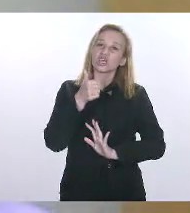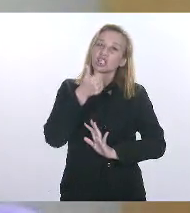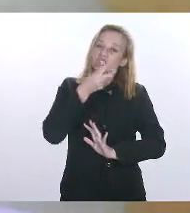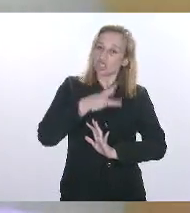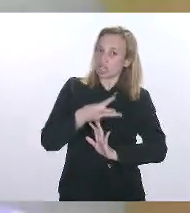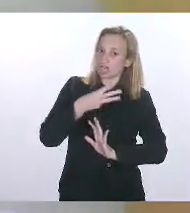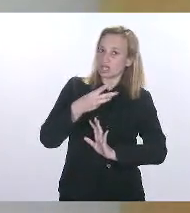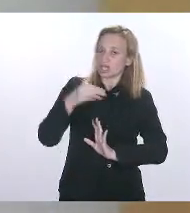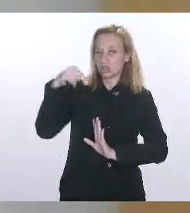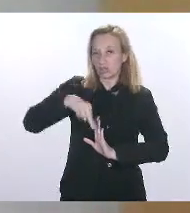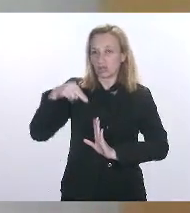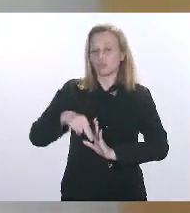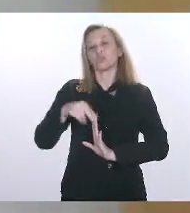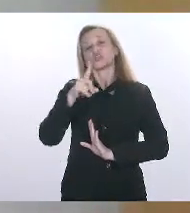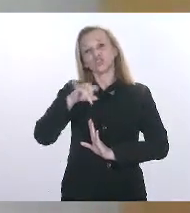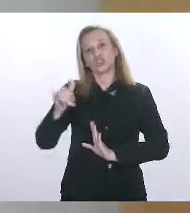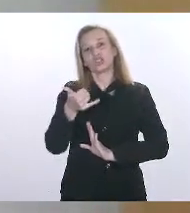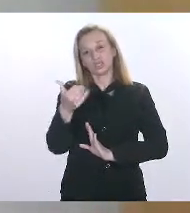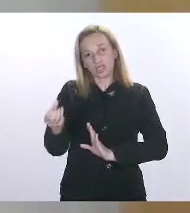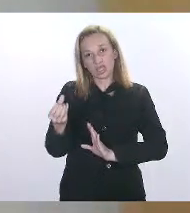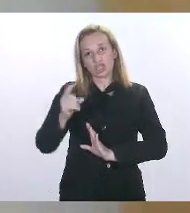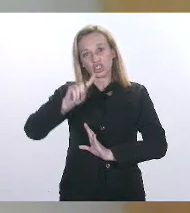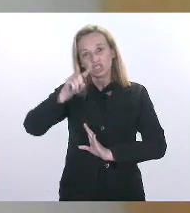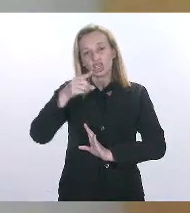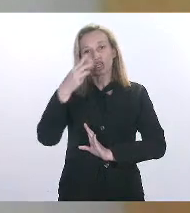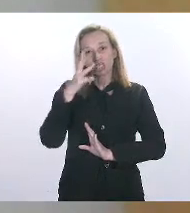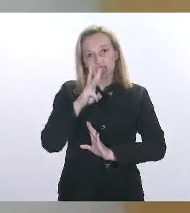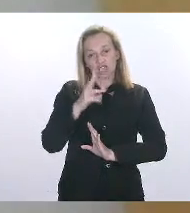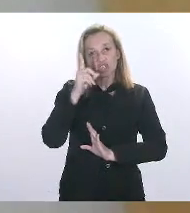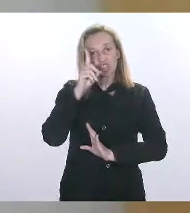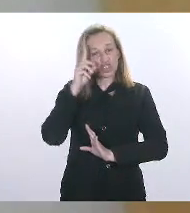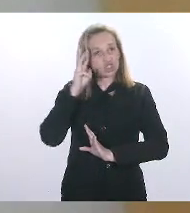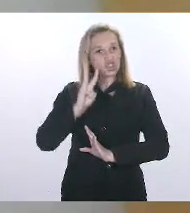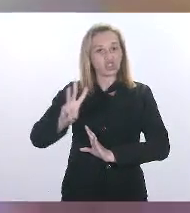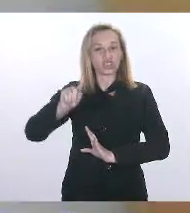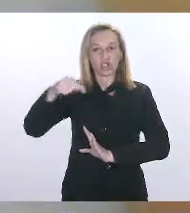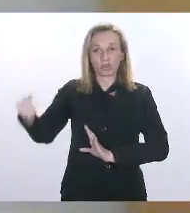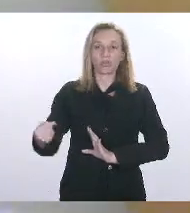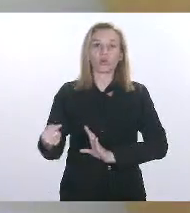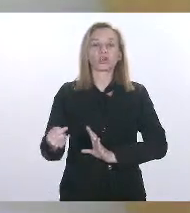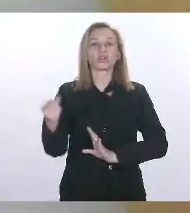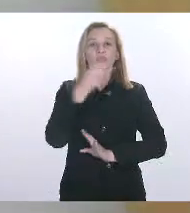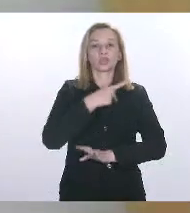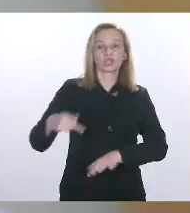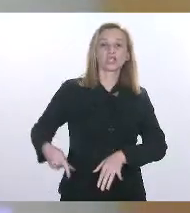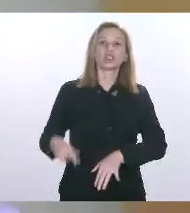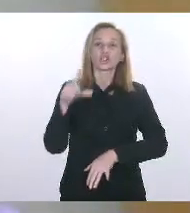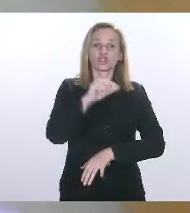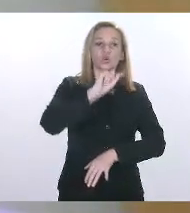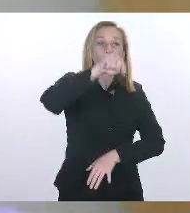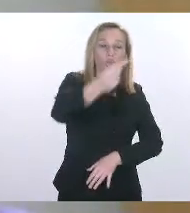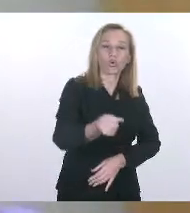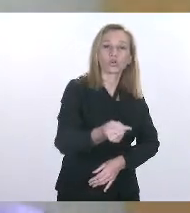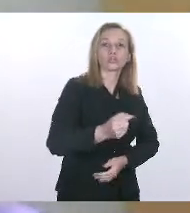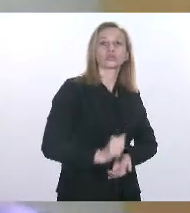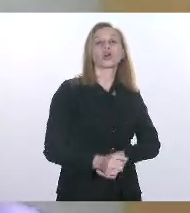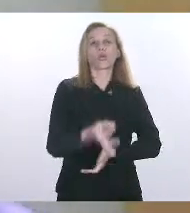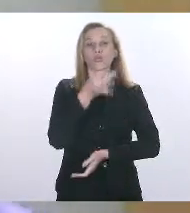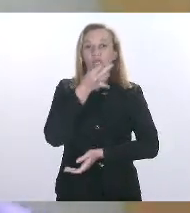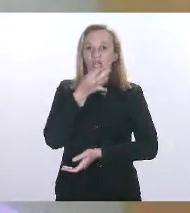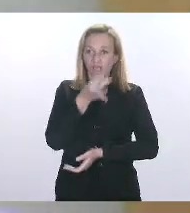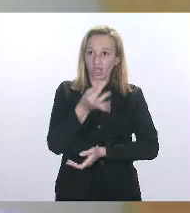Renata, e no dia 16 de novembro, 3 dias depois, o presidente da República designa o terceiro interventor. O argumento,